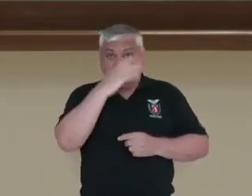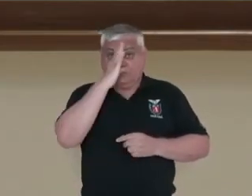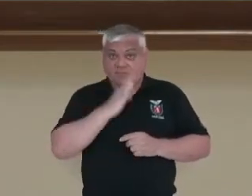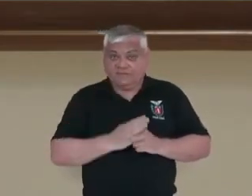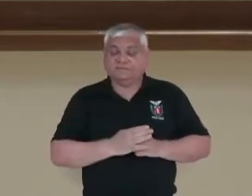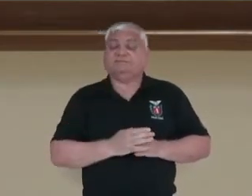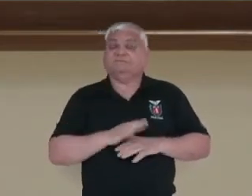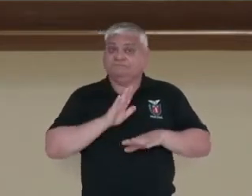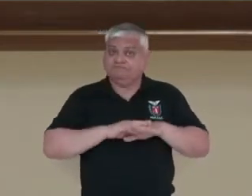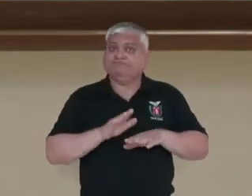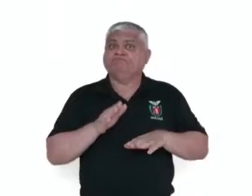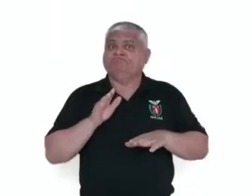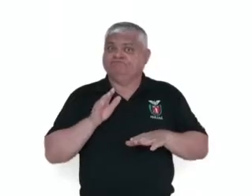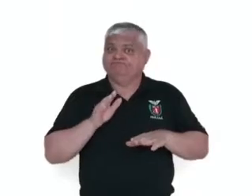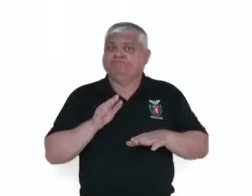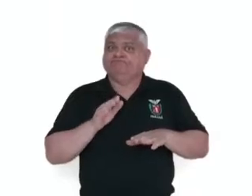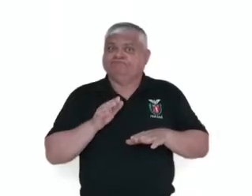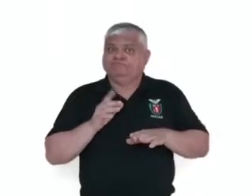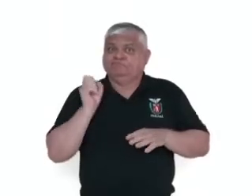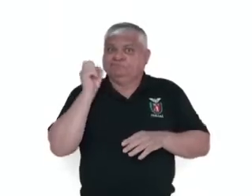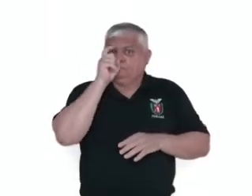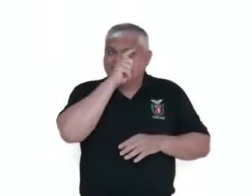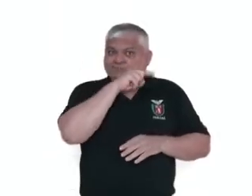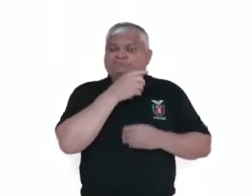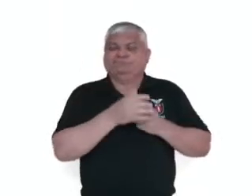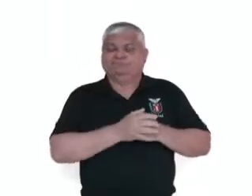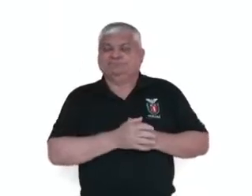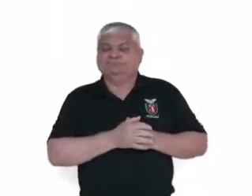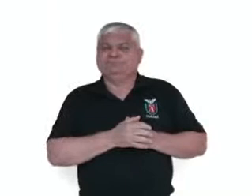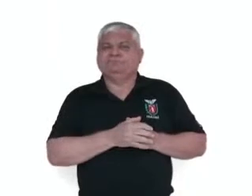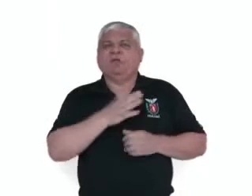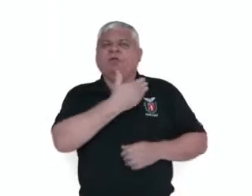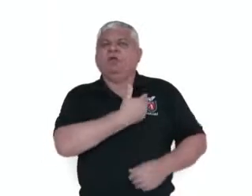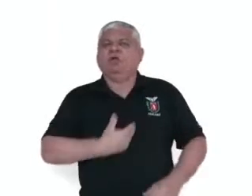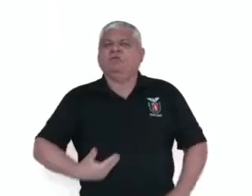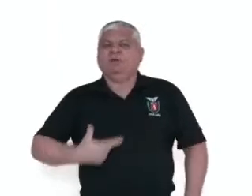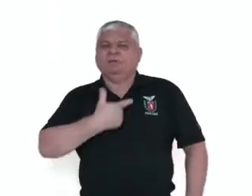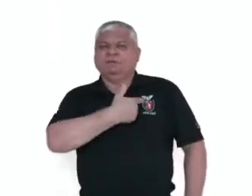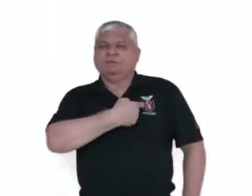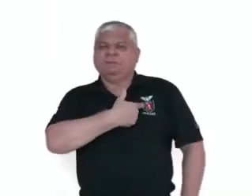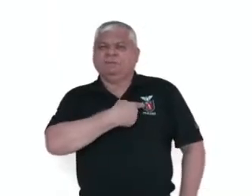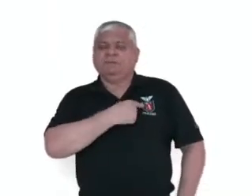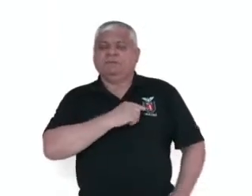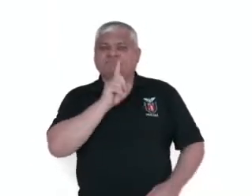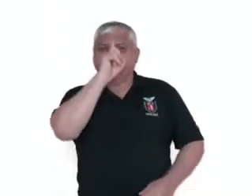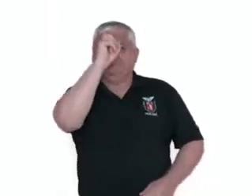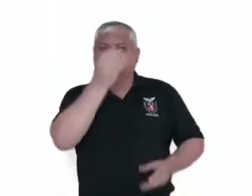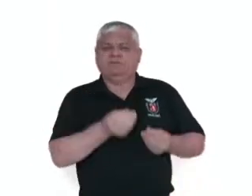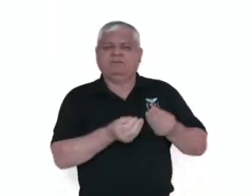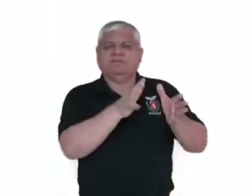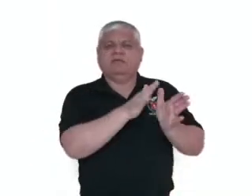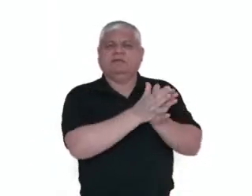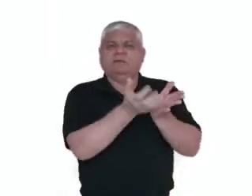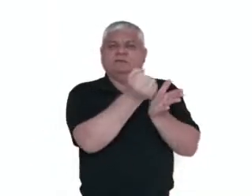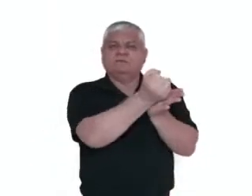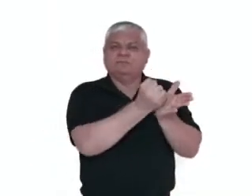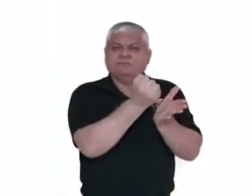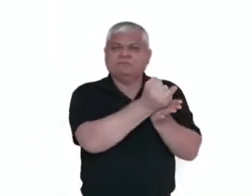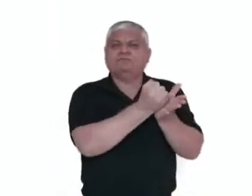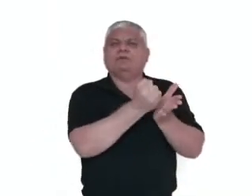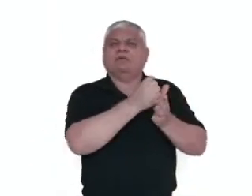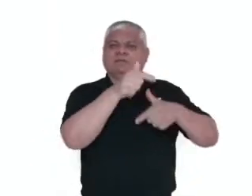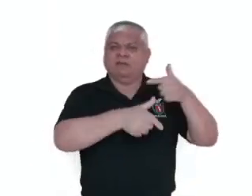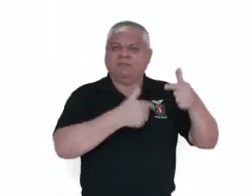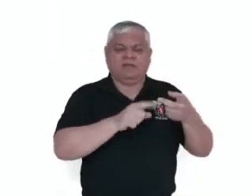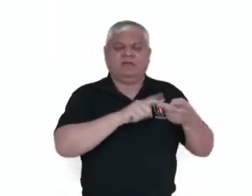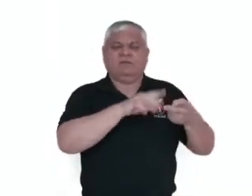mais complexa, Desde a Era Vargas, com alguns direitos sociais, como a carteira de trabalho, direito trabalhista, salário mínimo e tal. Aí na